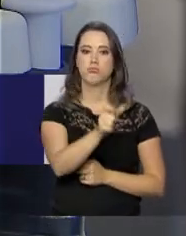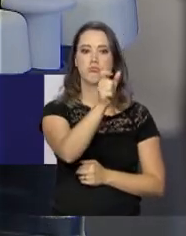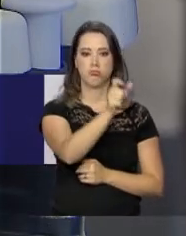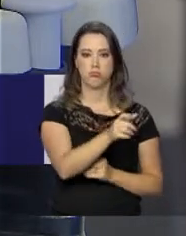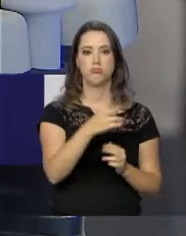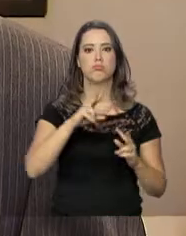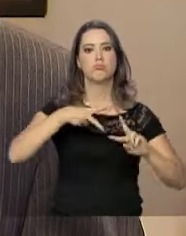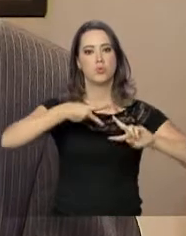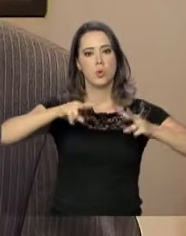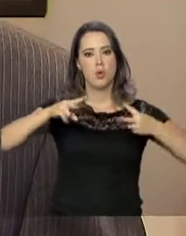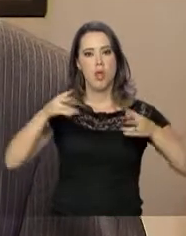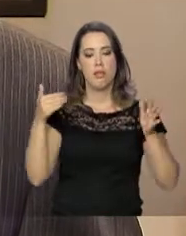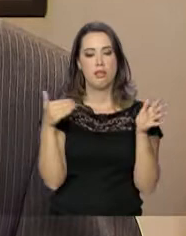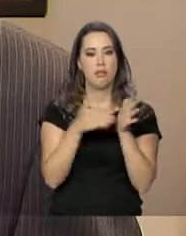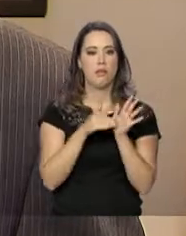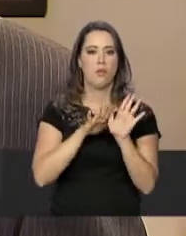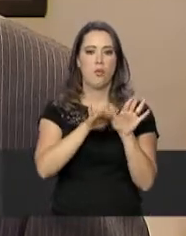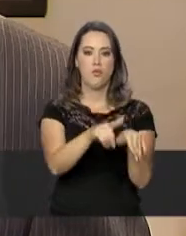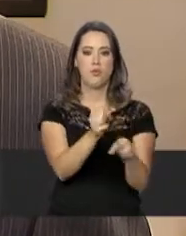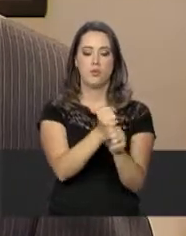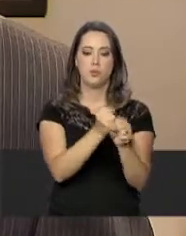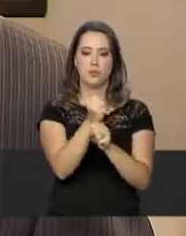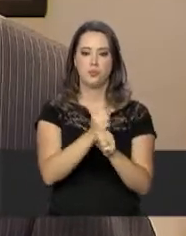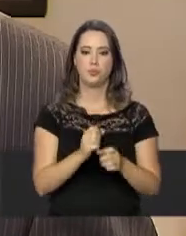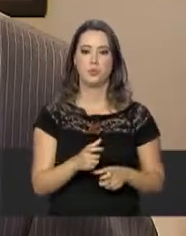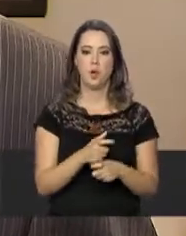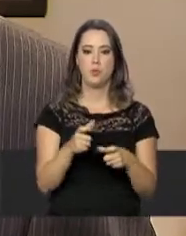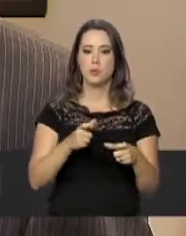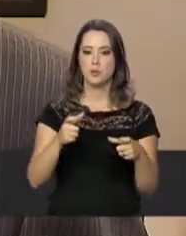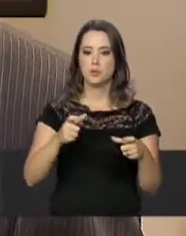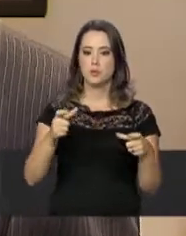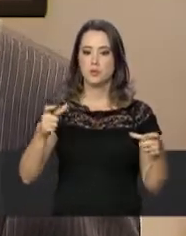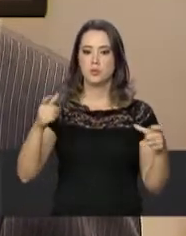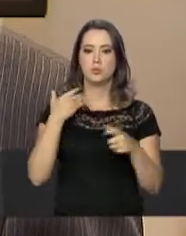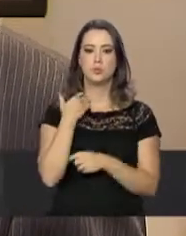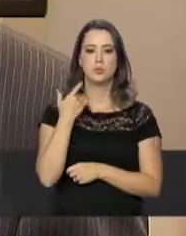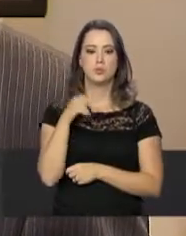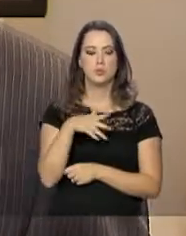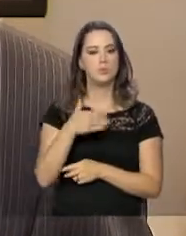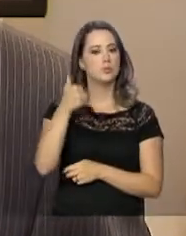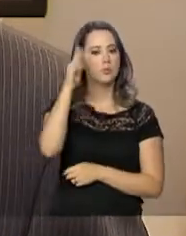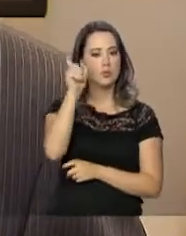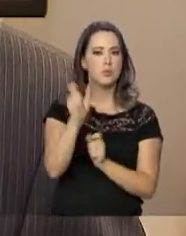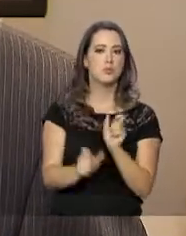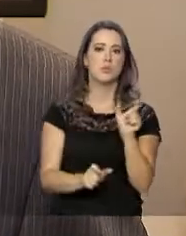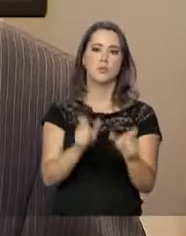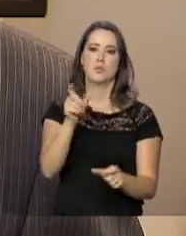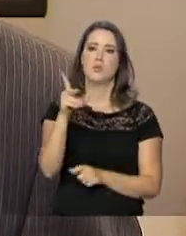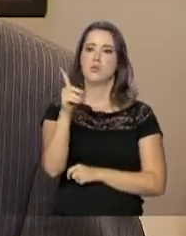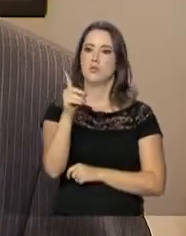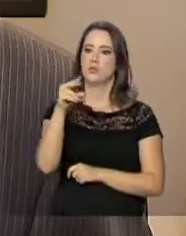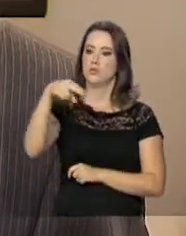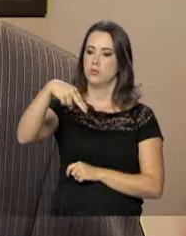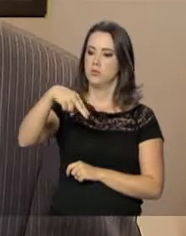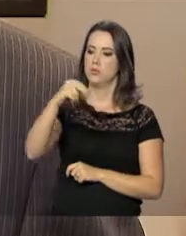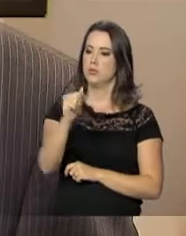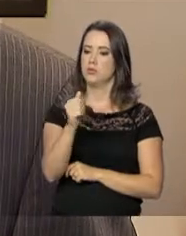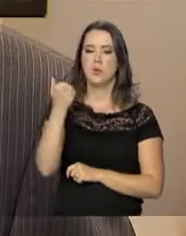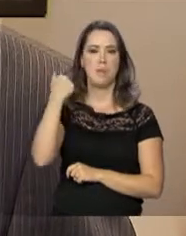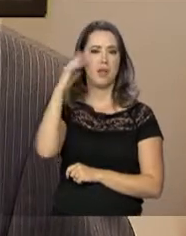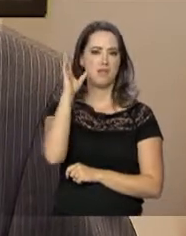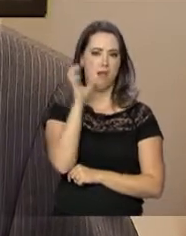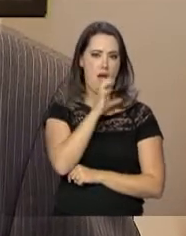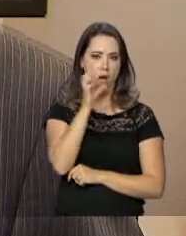o ano que vem ampliar o banco aumenta a probabilidade de cada vez mais o exame de dna dá uma resposta mais rápida mas o